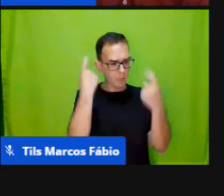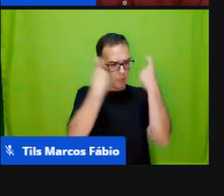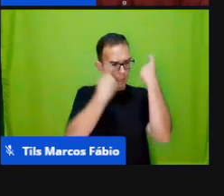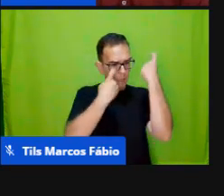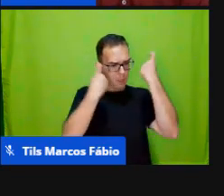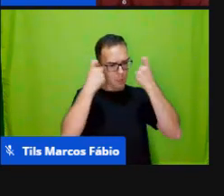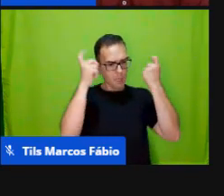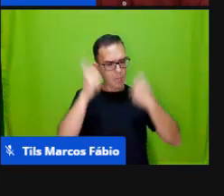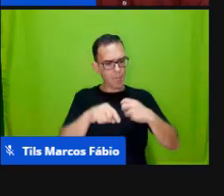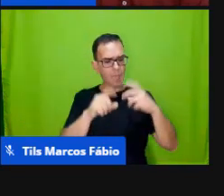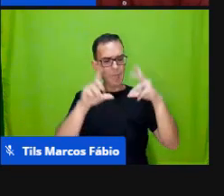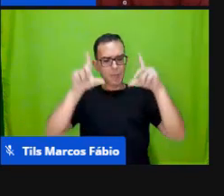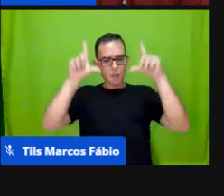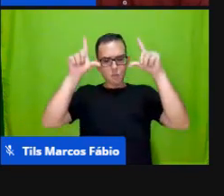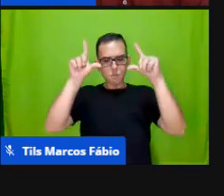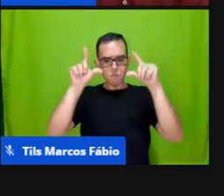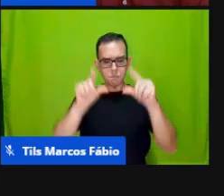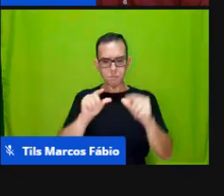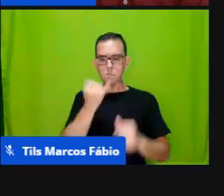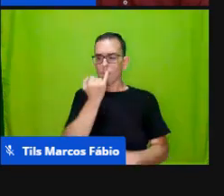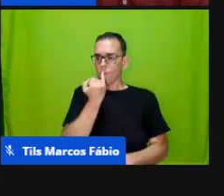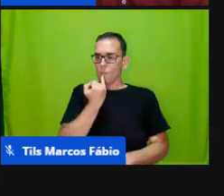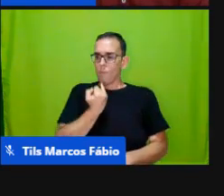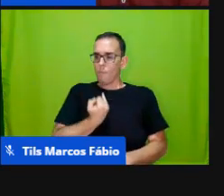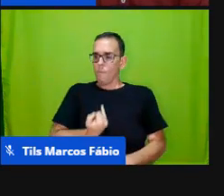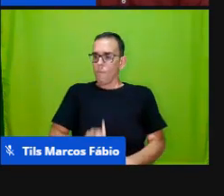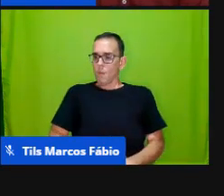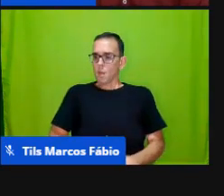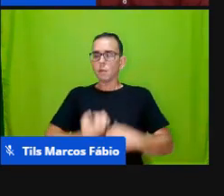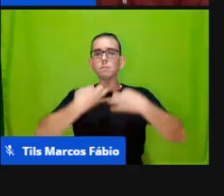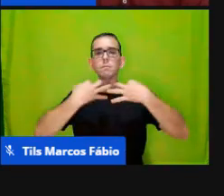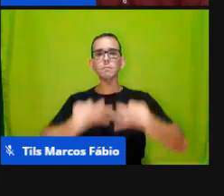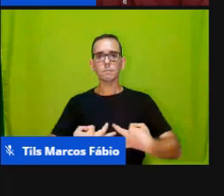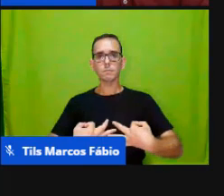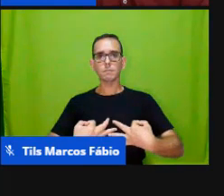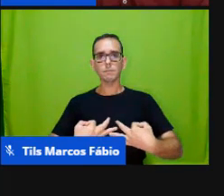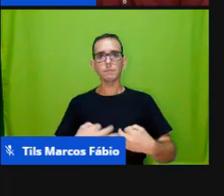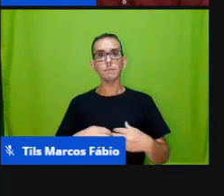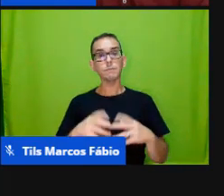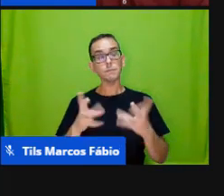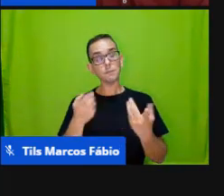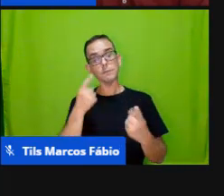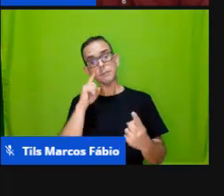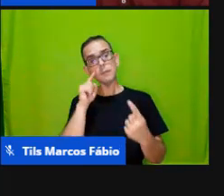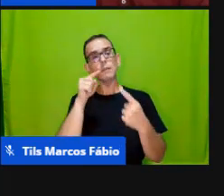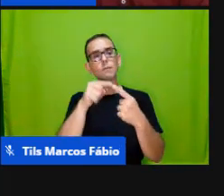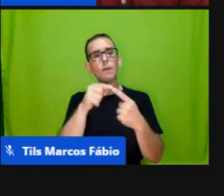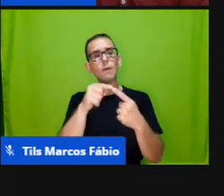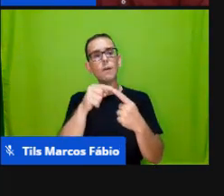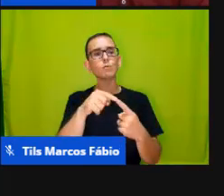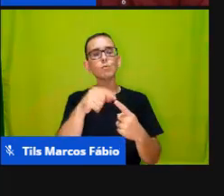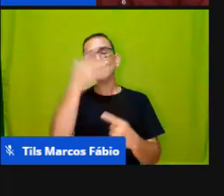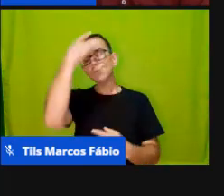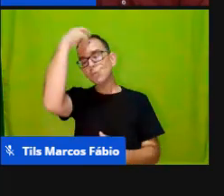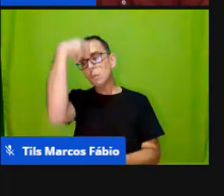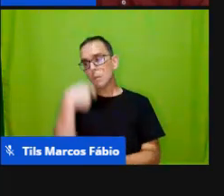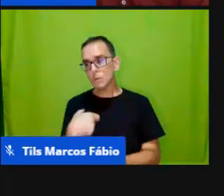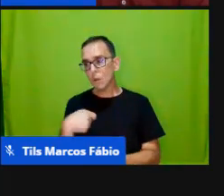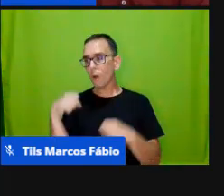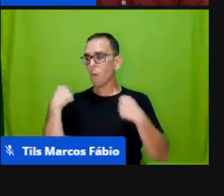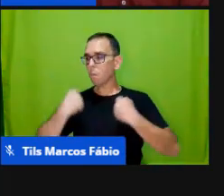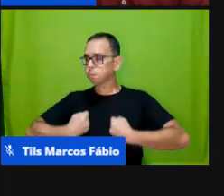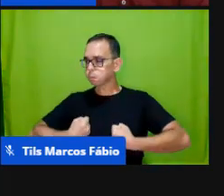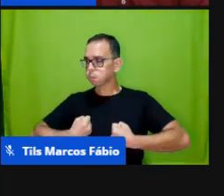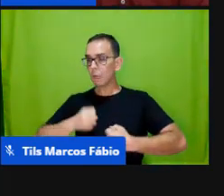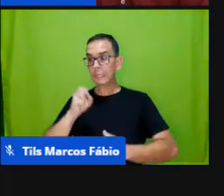queimar gordura, emagrecer, fazer esse tipo de coisa. Então, eu volto lá naquele gordinho, né? Se o professor de educação física